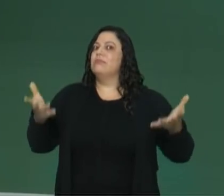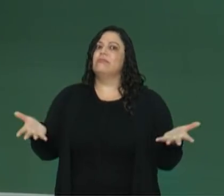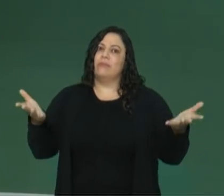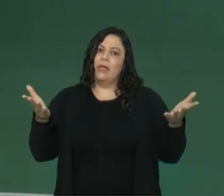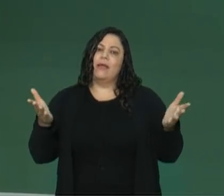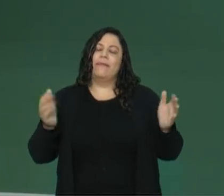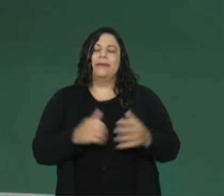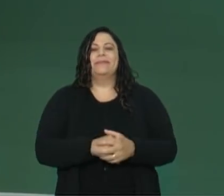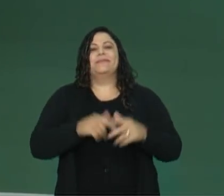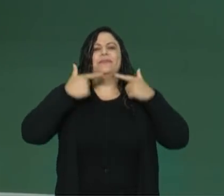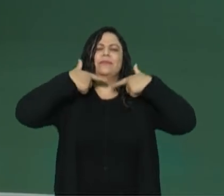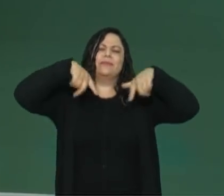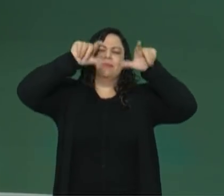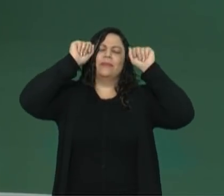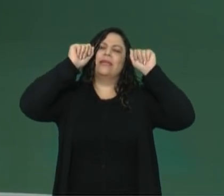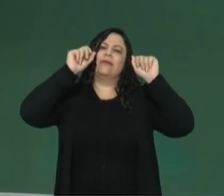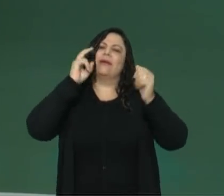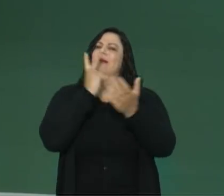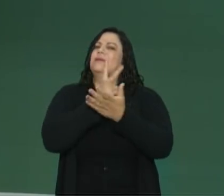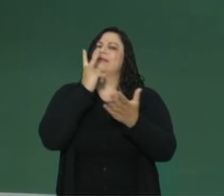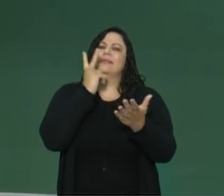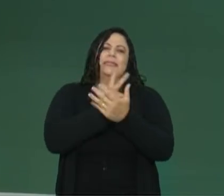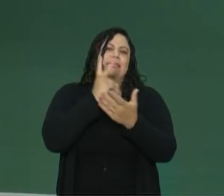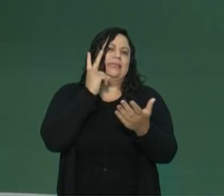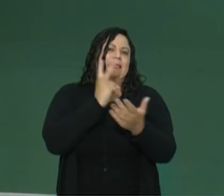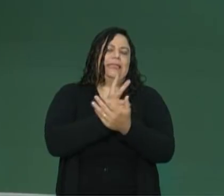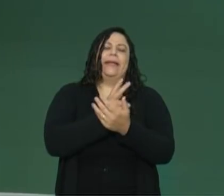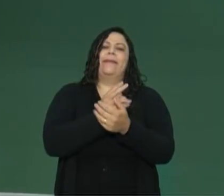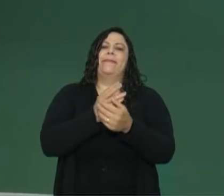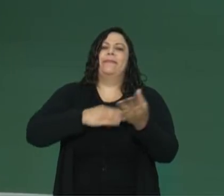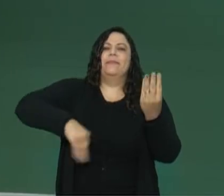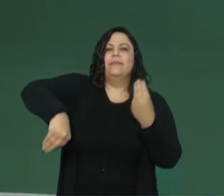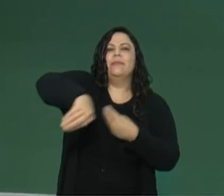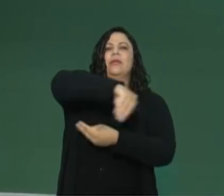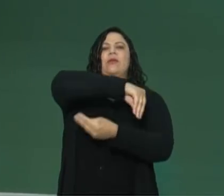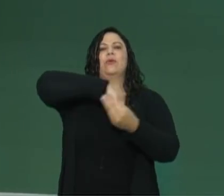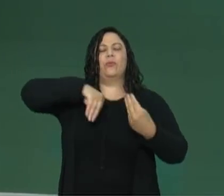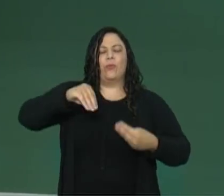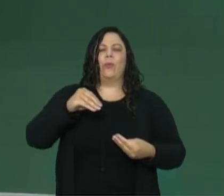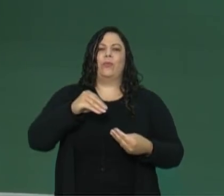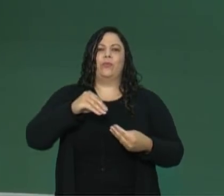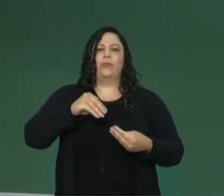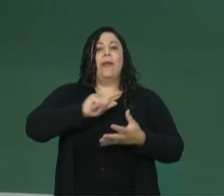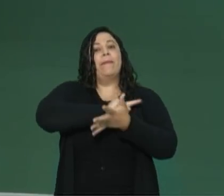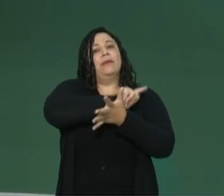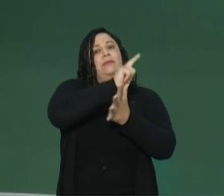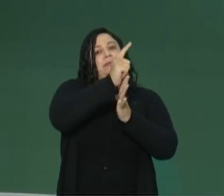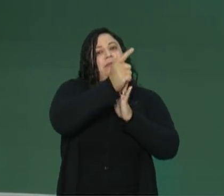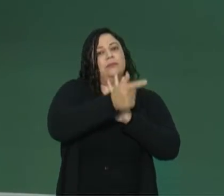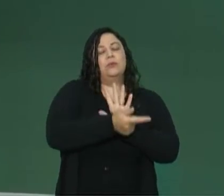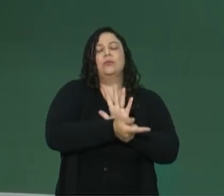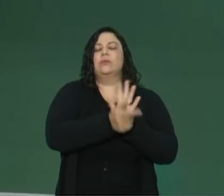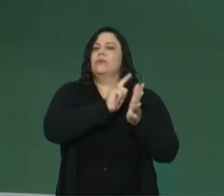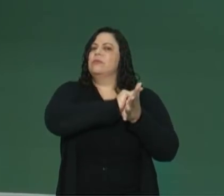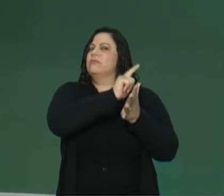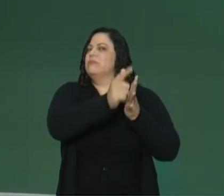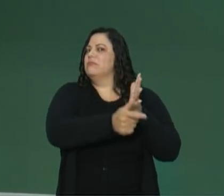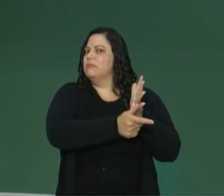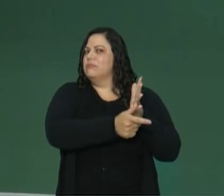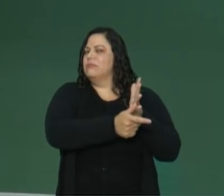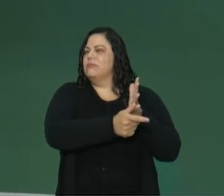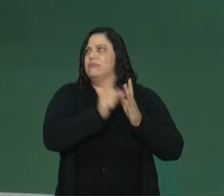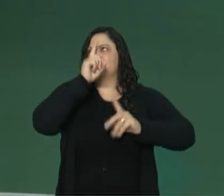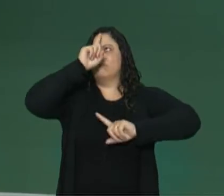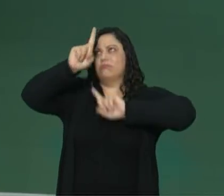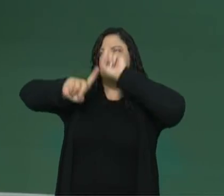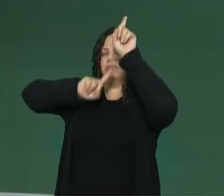a linguagem, ela é sempre parcial. O que a gente entende é que alguns gêneros, eles fazem o quê? Eles criam